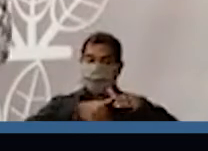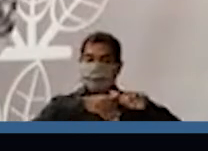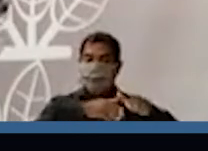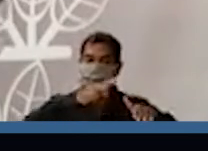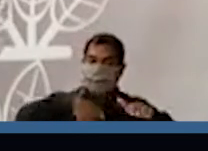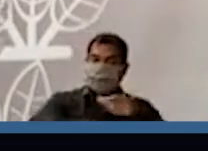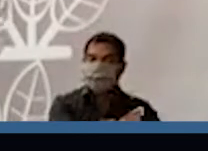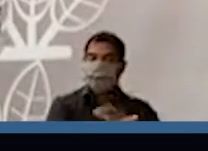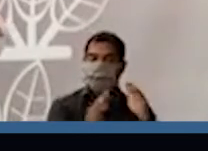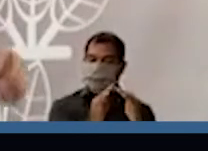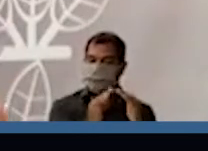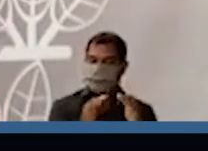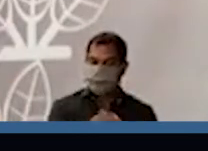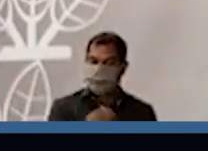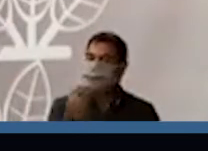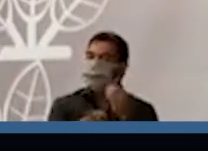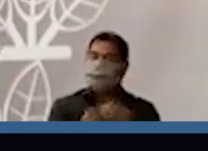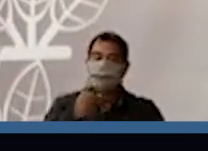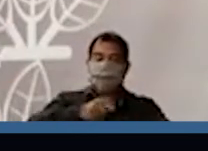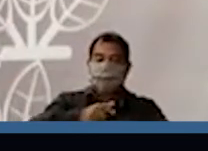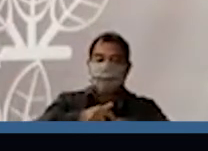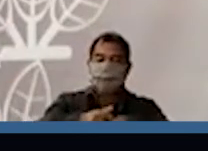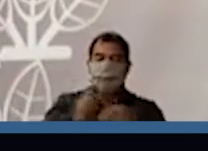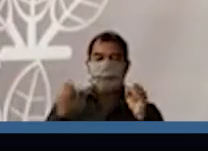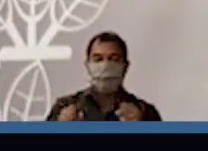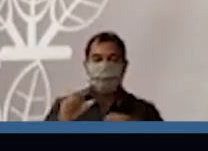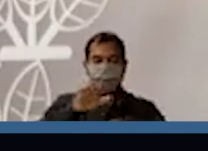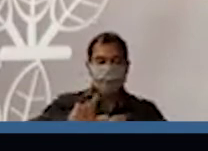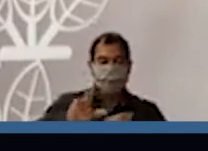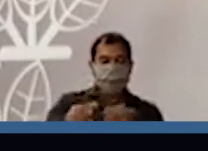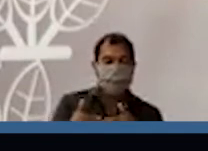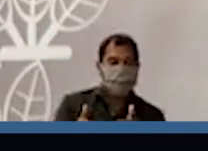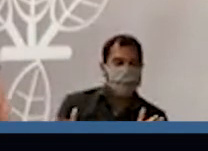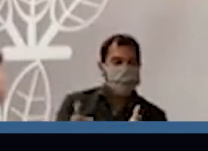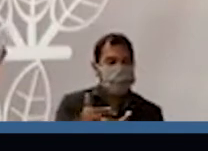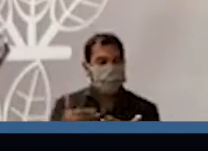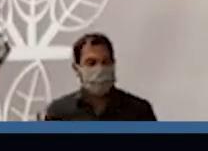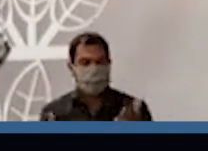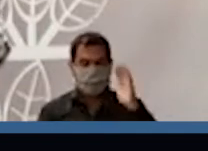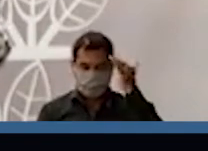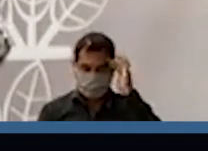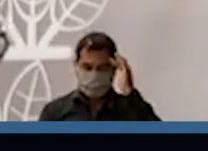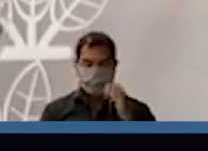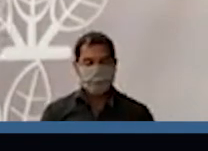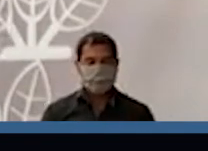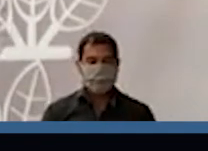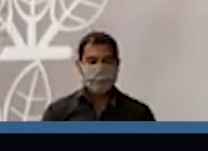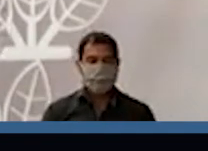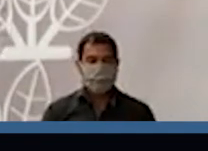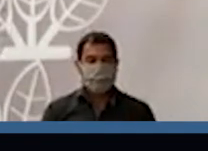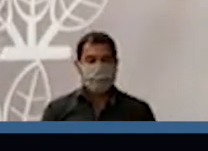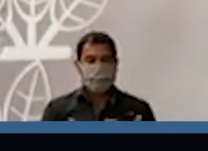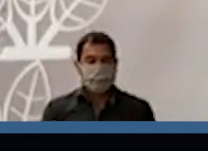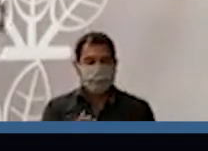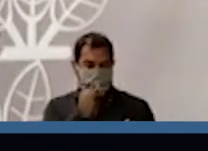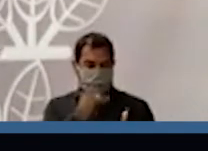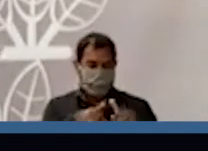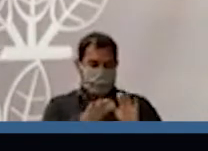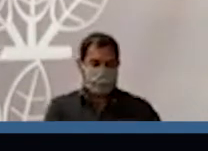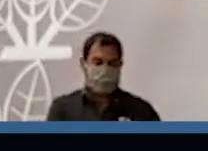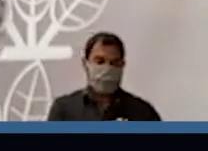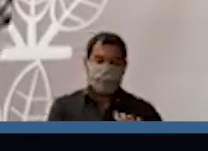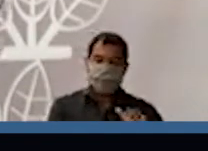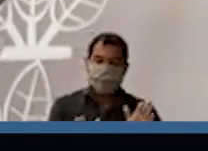a flexibilização do período que o município ficará sobre inativo,